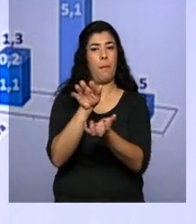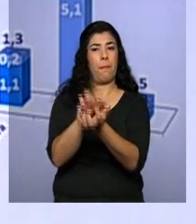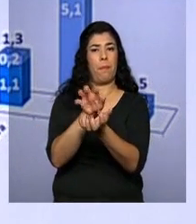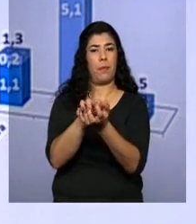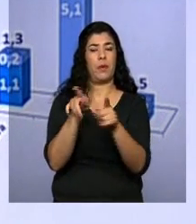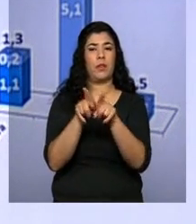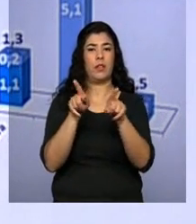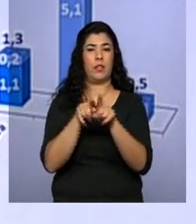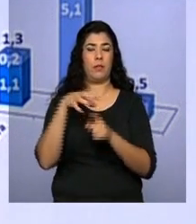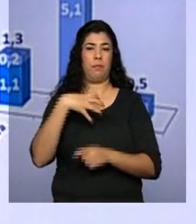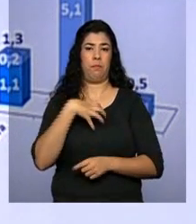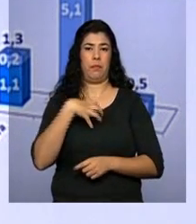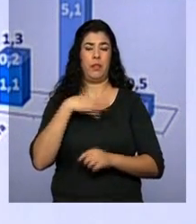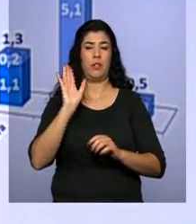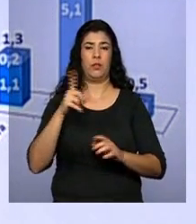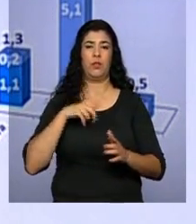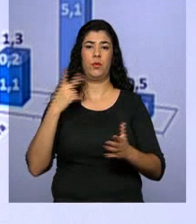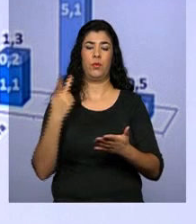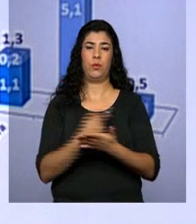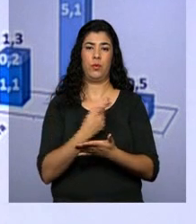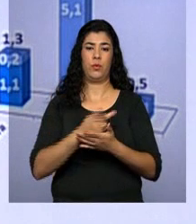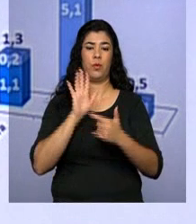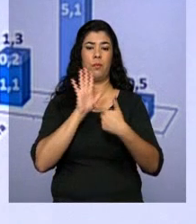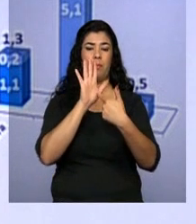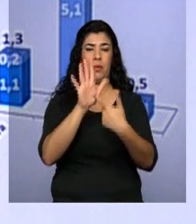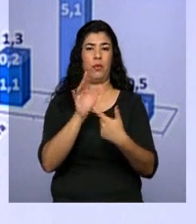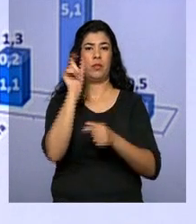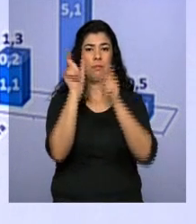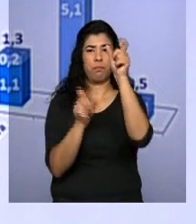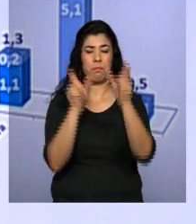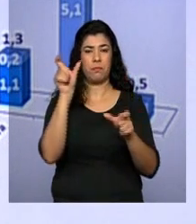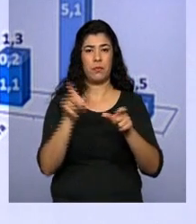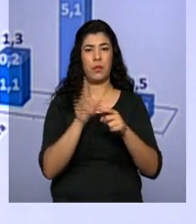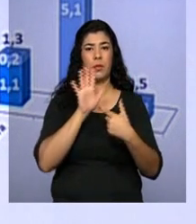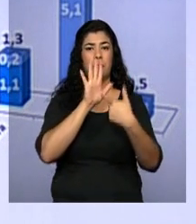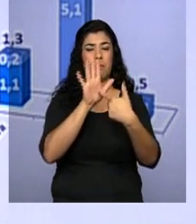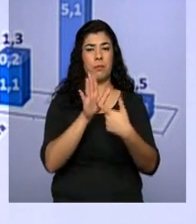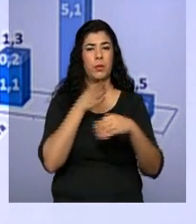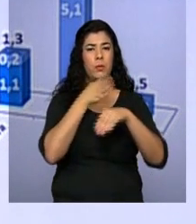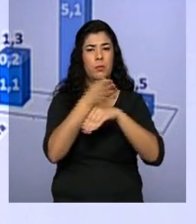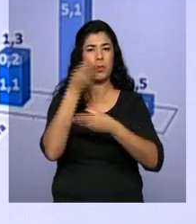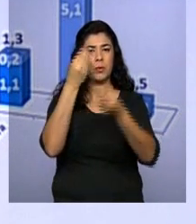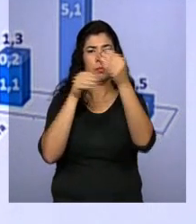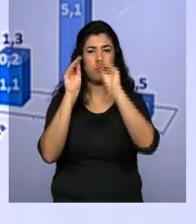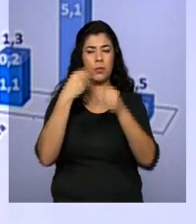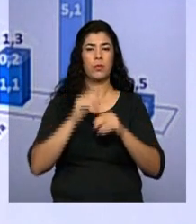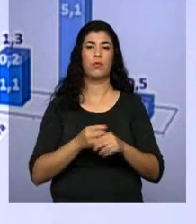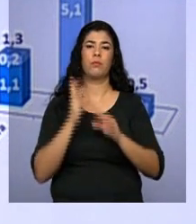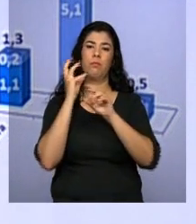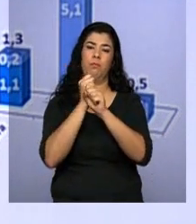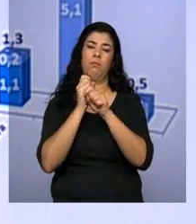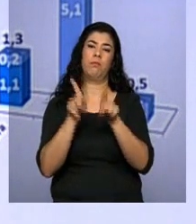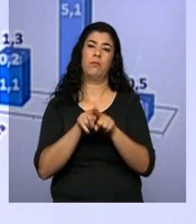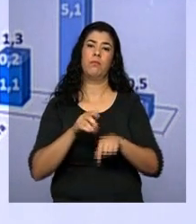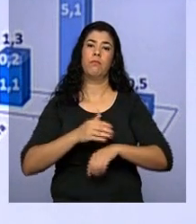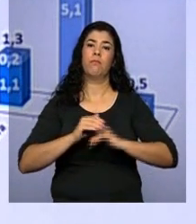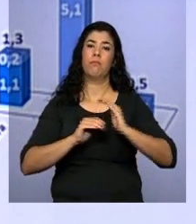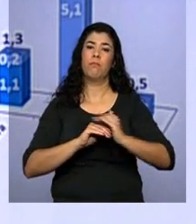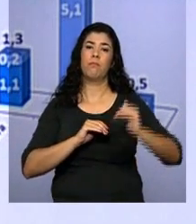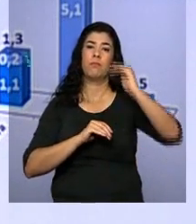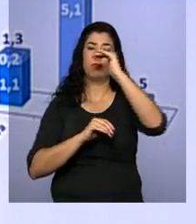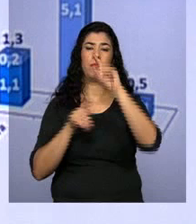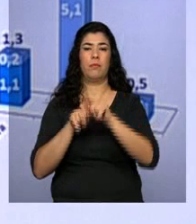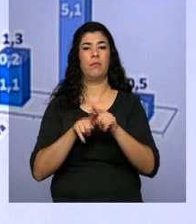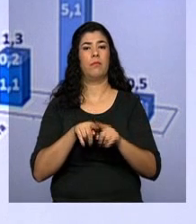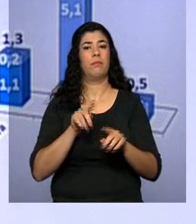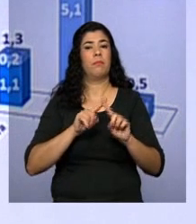na Bahia que aqui trazem um investimento maior aqui e Mas em compensação